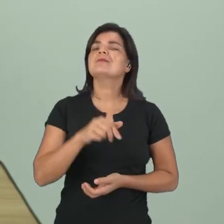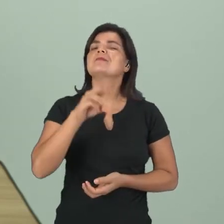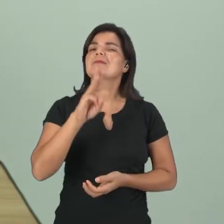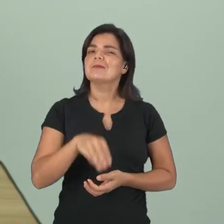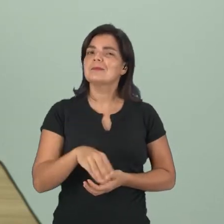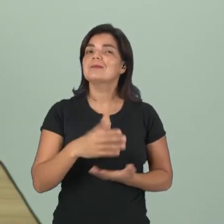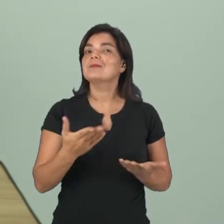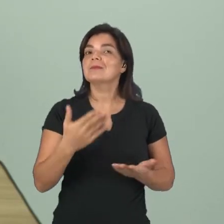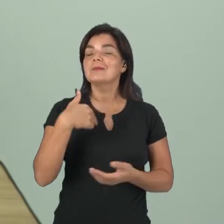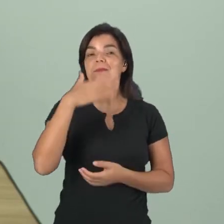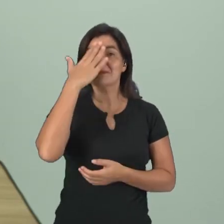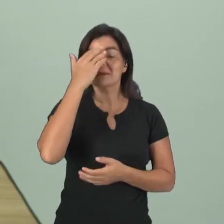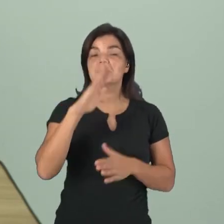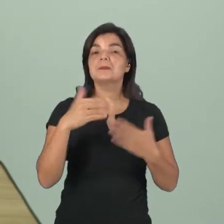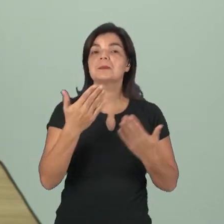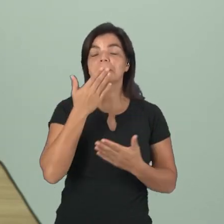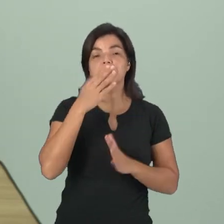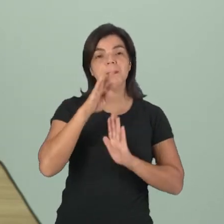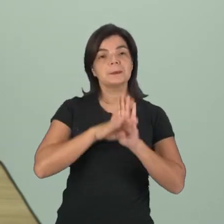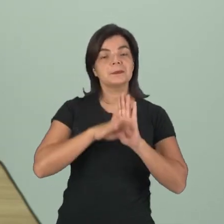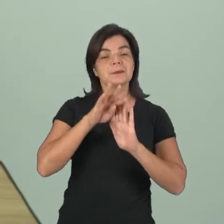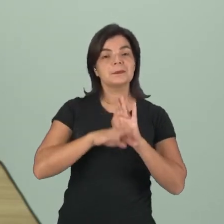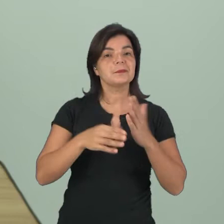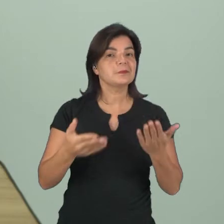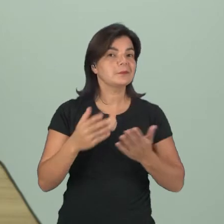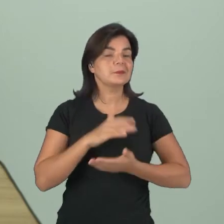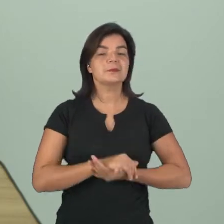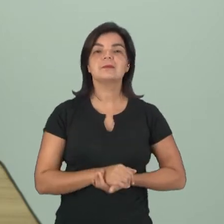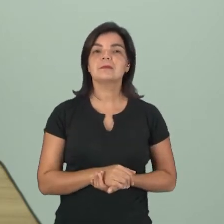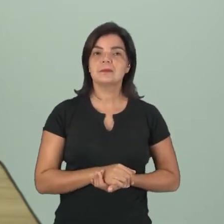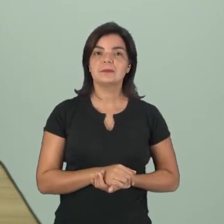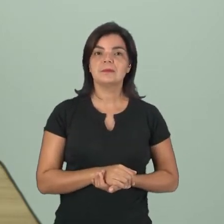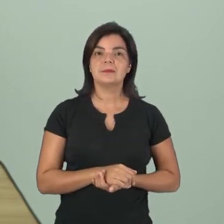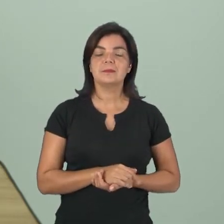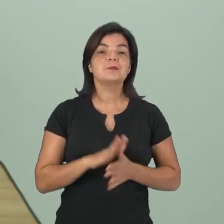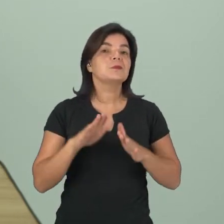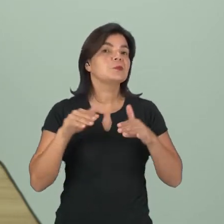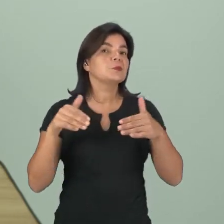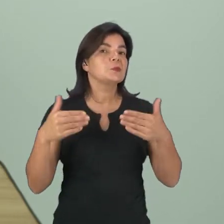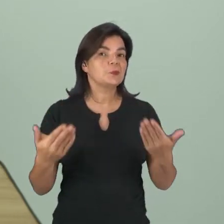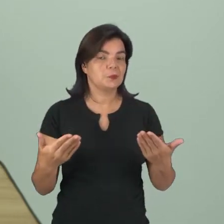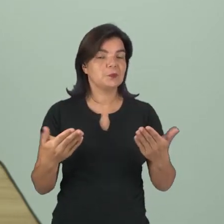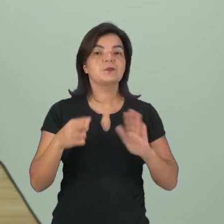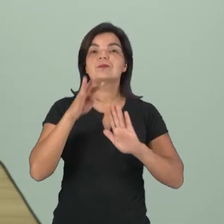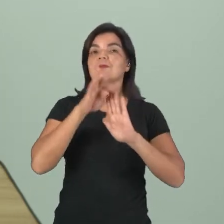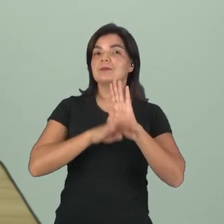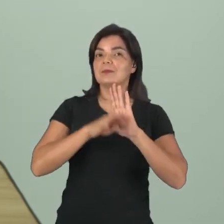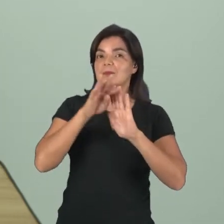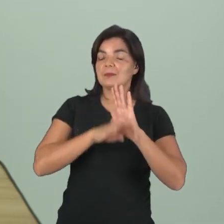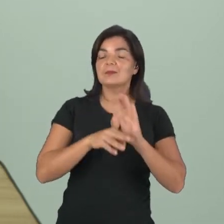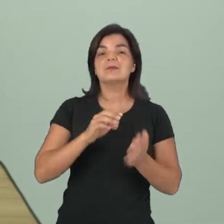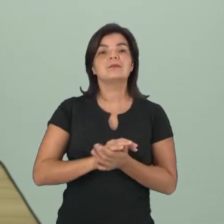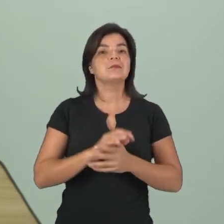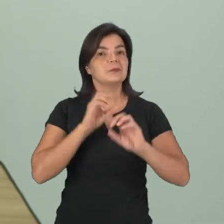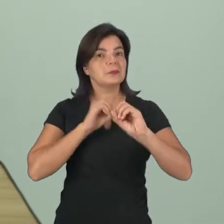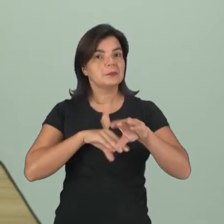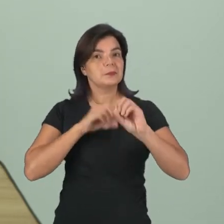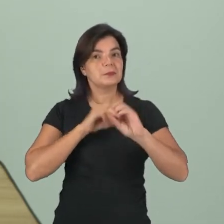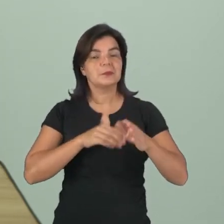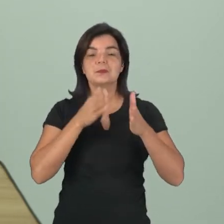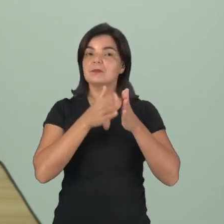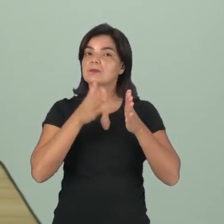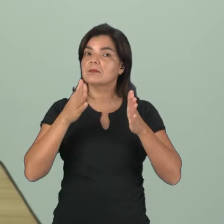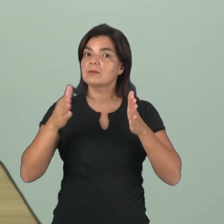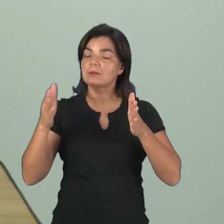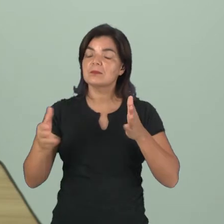é que sabe que tipo de texto é esse? Qual é este texto que ensina o